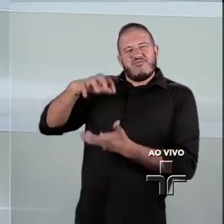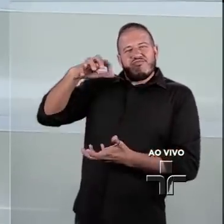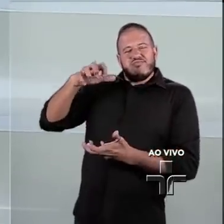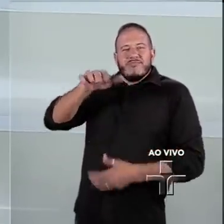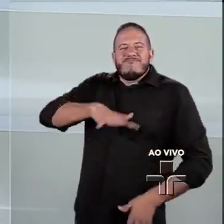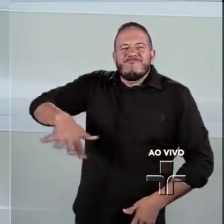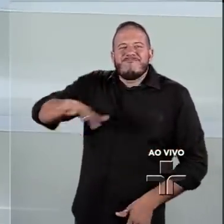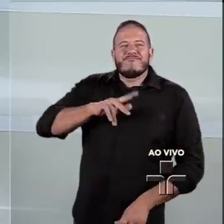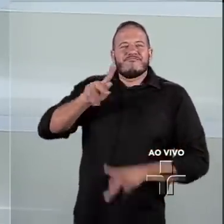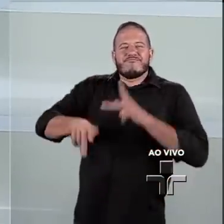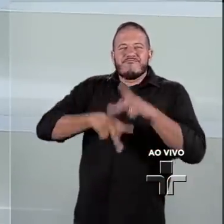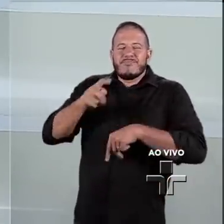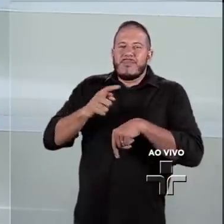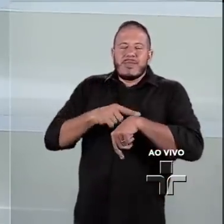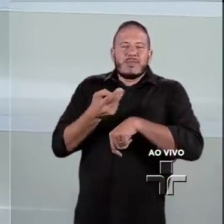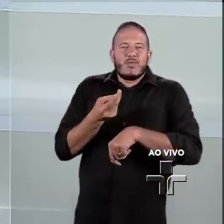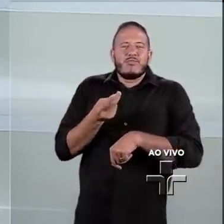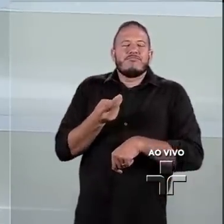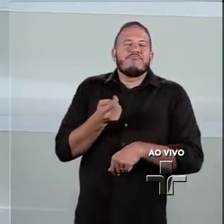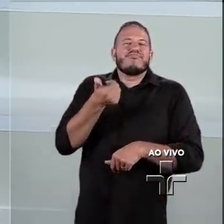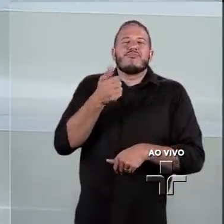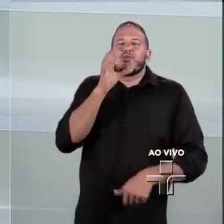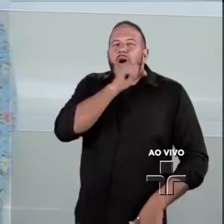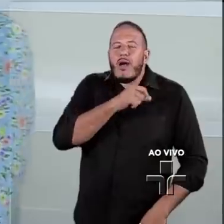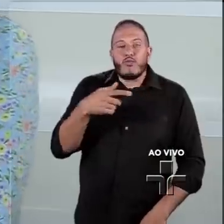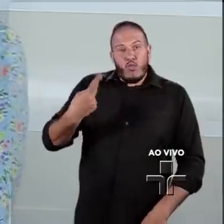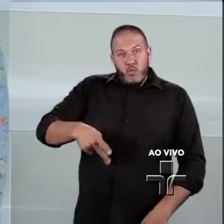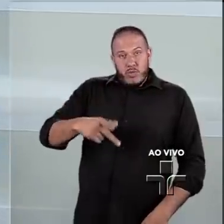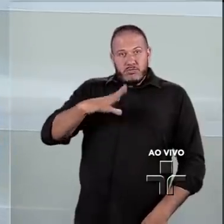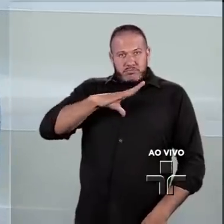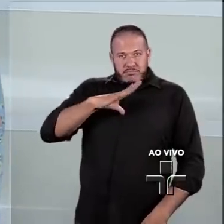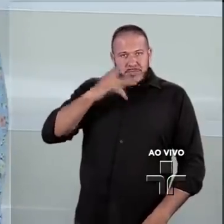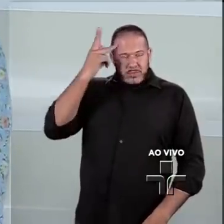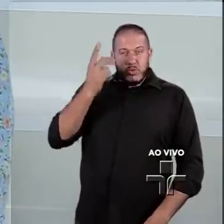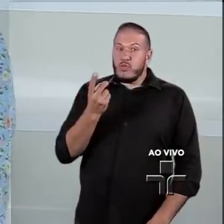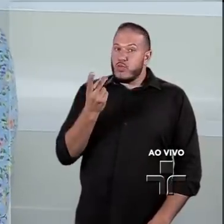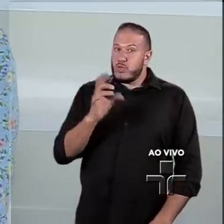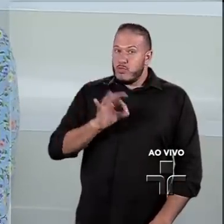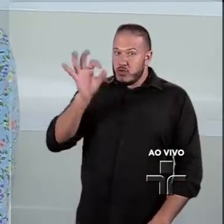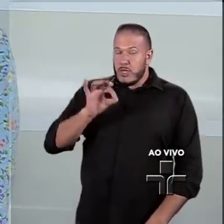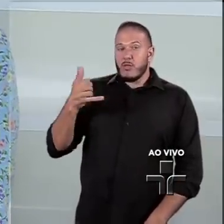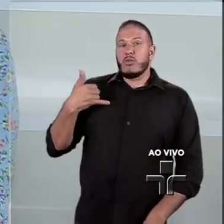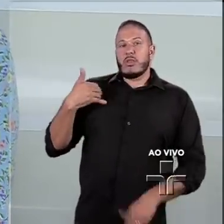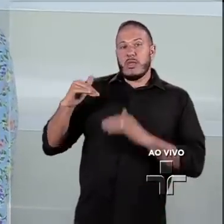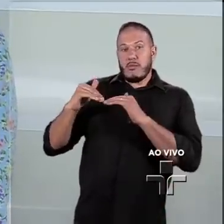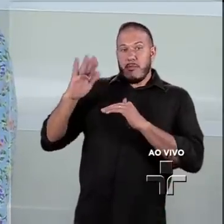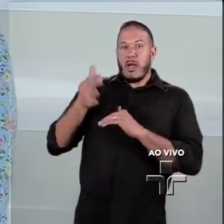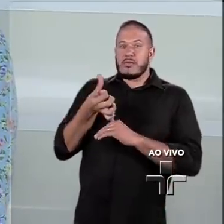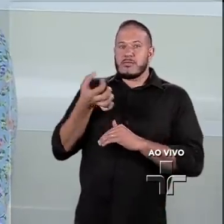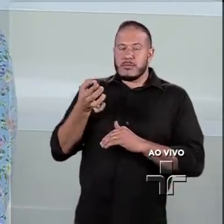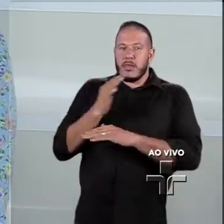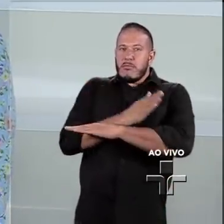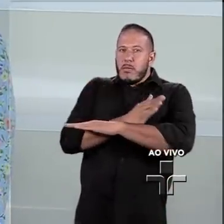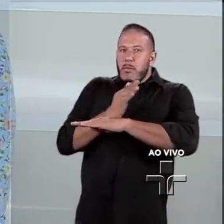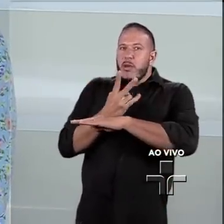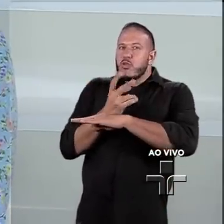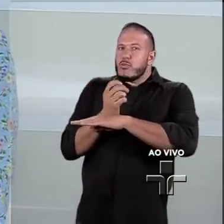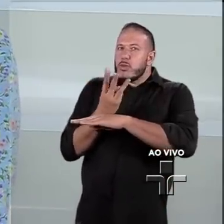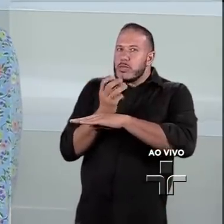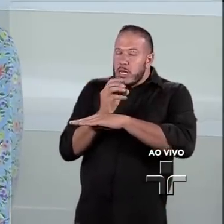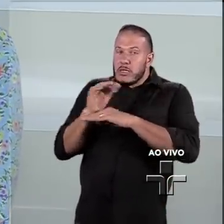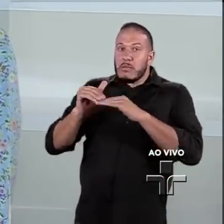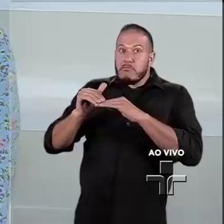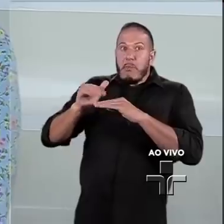de uma forma muito rápida. Hoje, São Paulo tem 12% da população com mais de 60 anos, 2030 vai ter